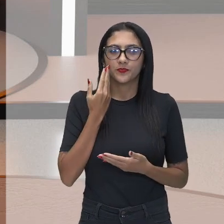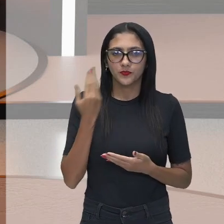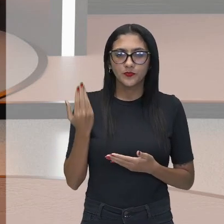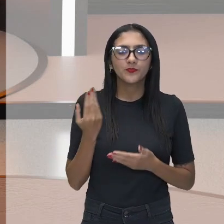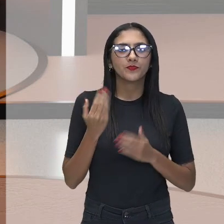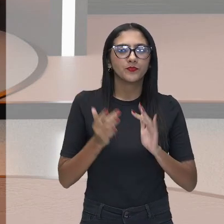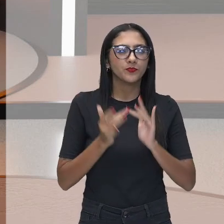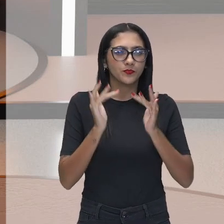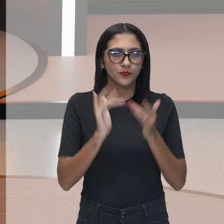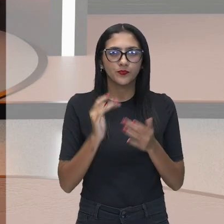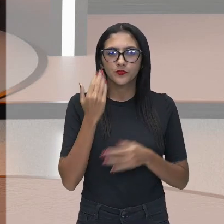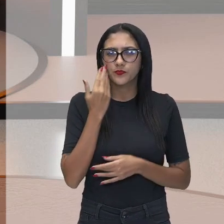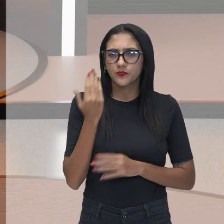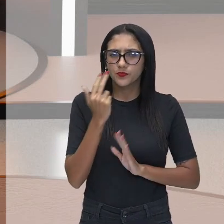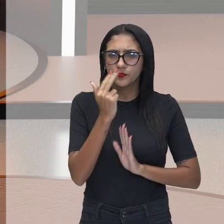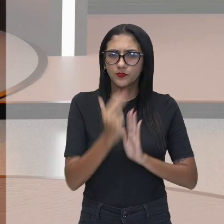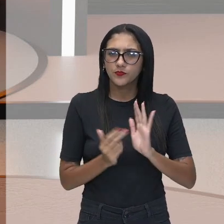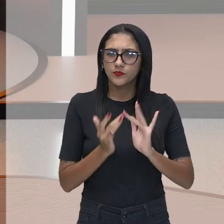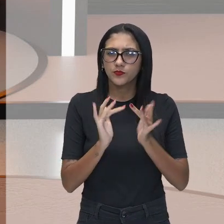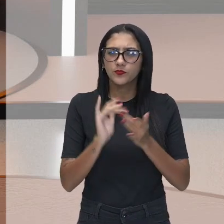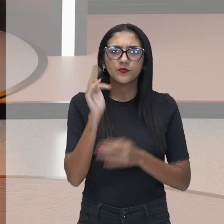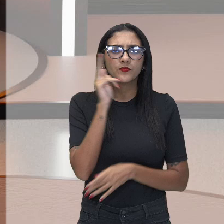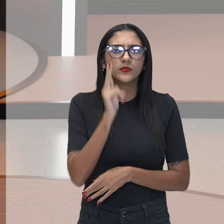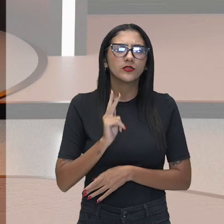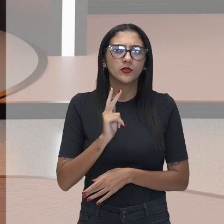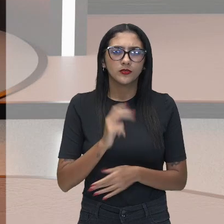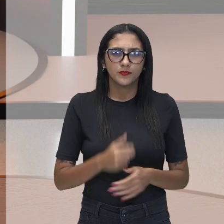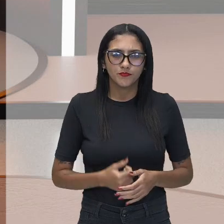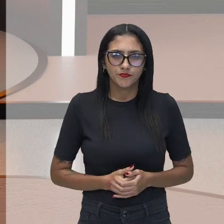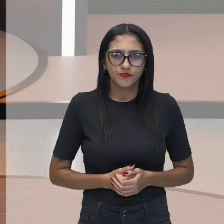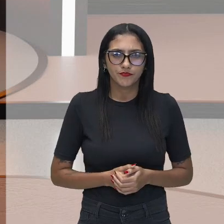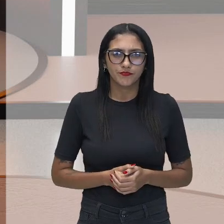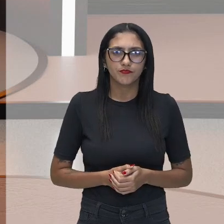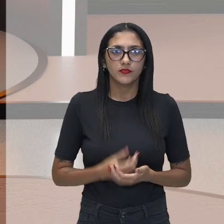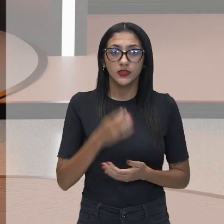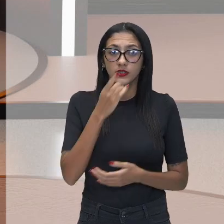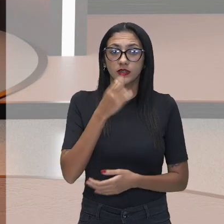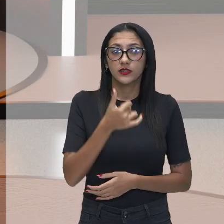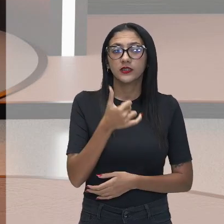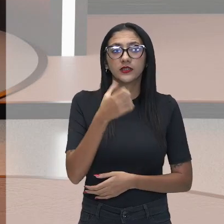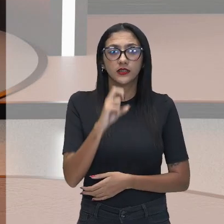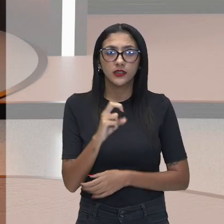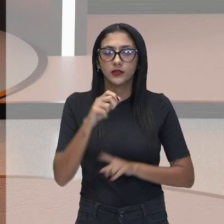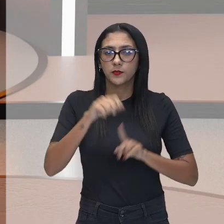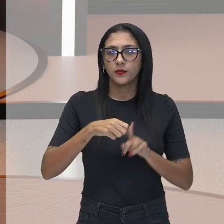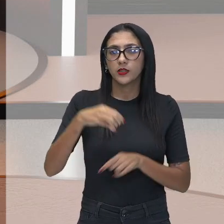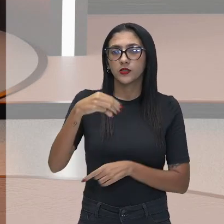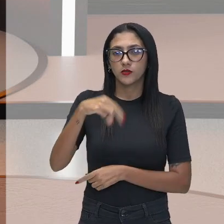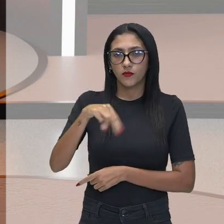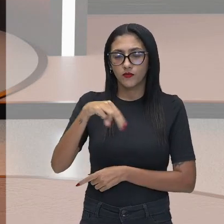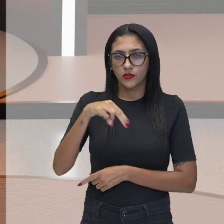bem verificando aqui comigo, ela vai acontecer quando? Em 15 de novembro de